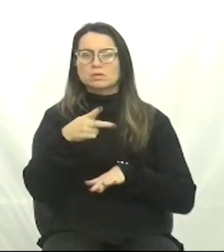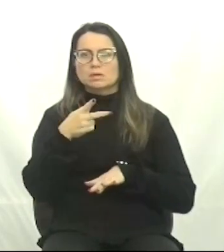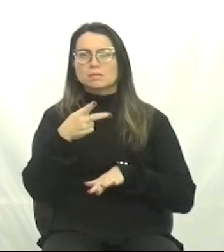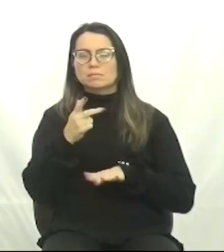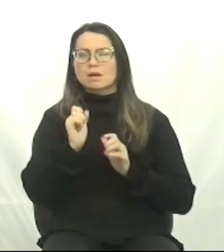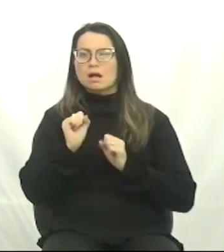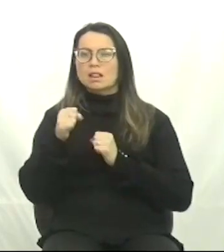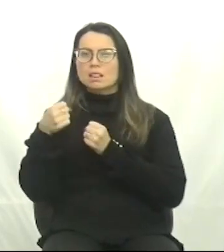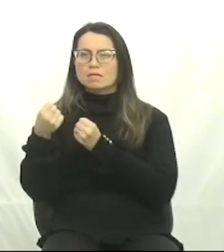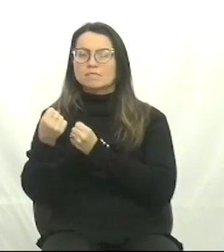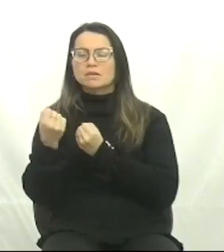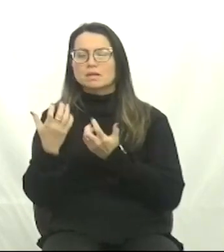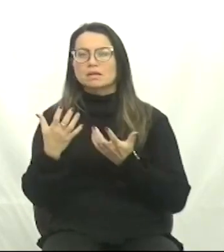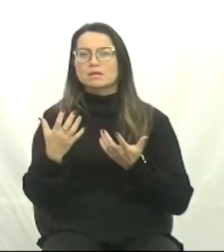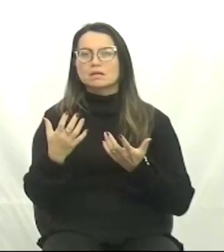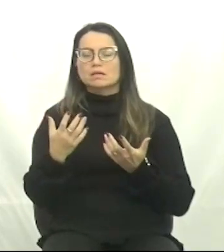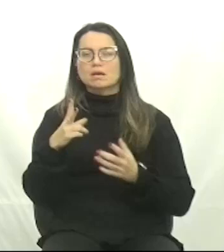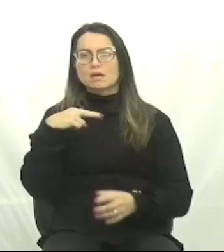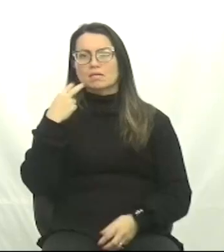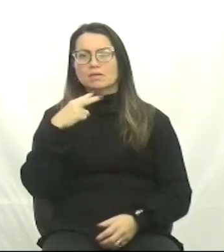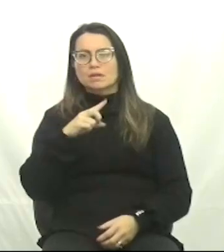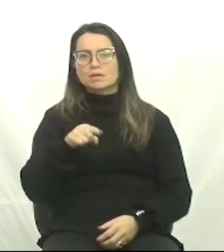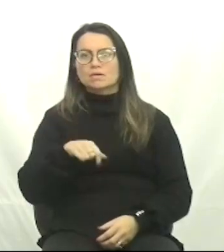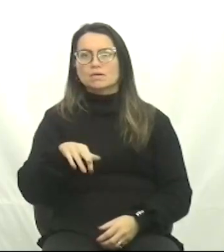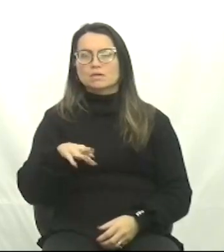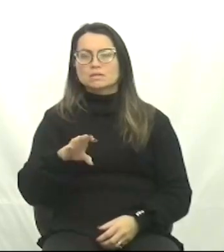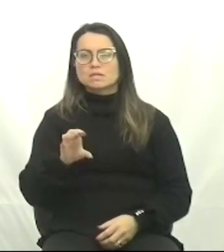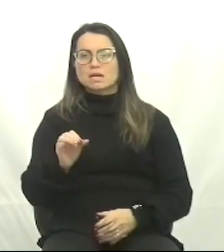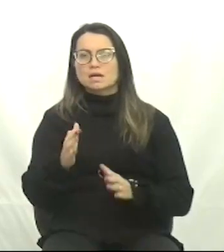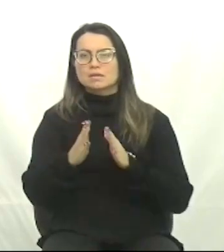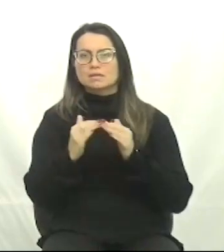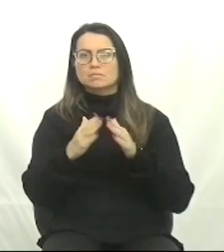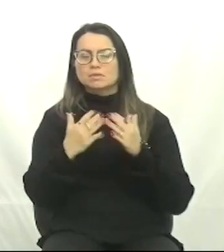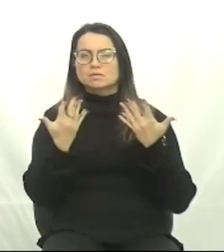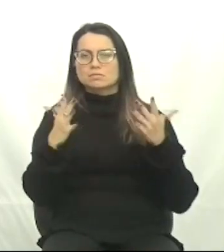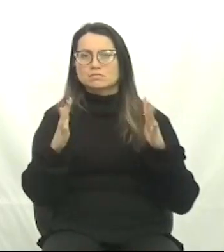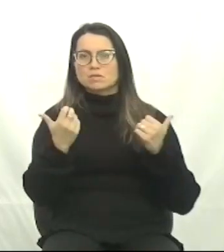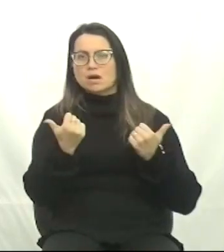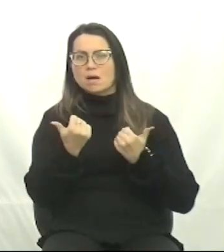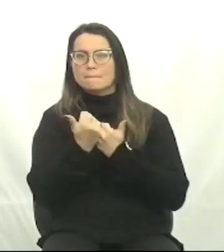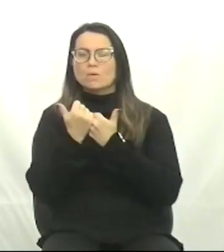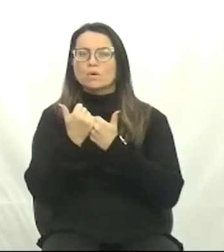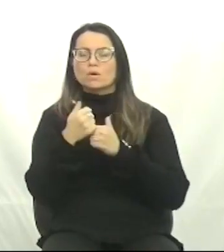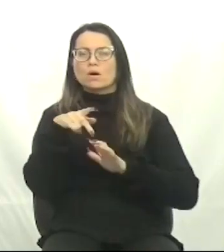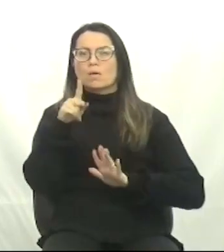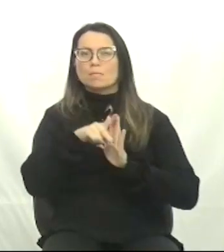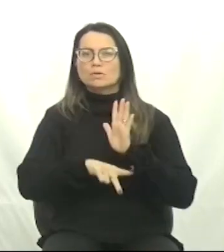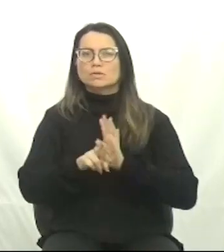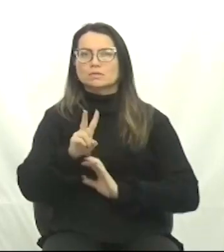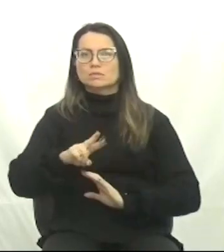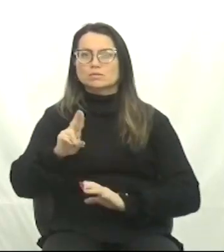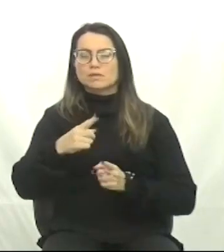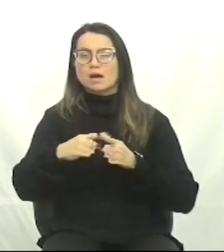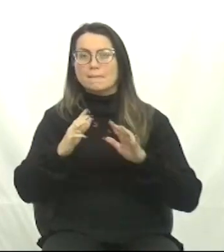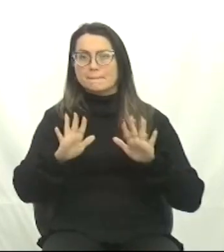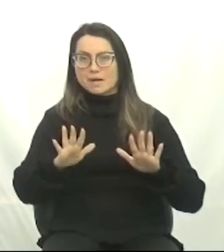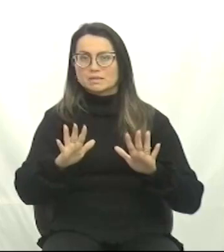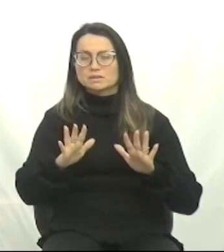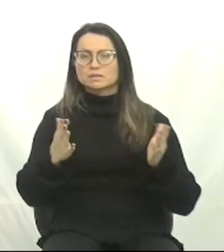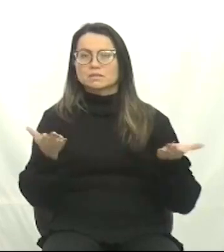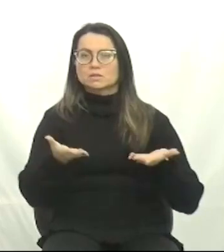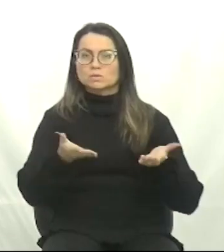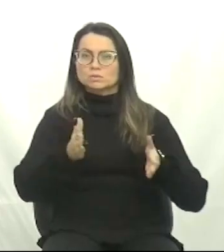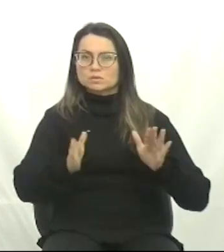defesa publicamente. O vereador Zairo tem proposto também uma moção agora em apoio ao projeto Universidade Gratuita, mas eu acho que mais do que nunca,